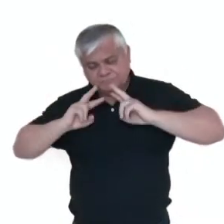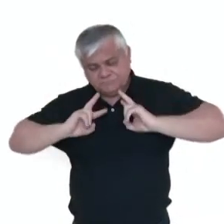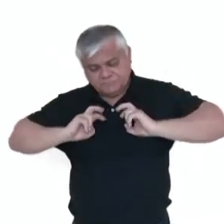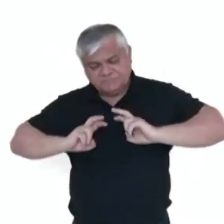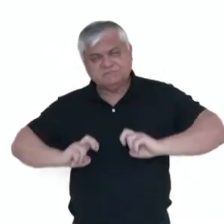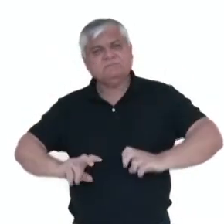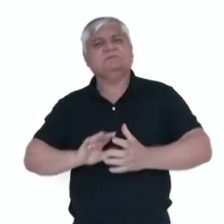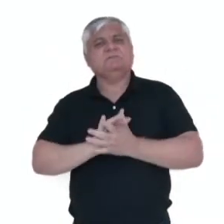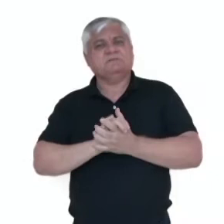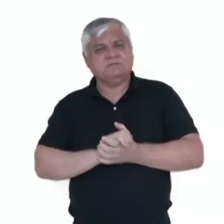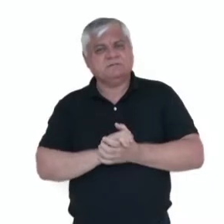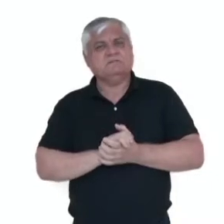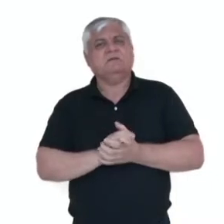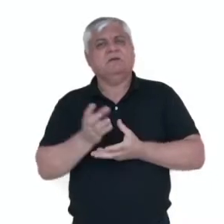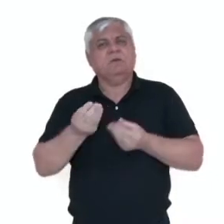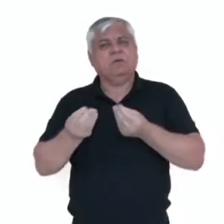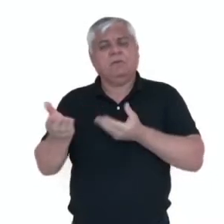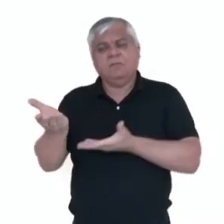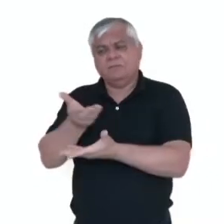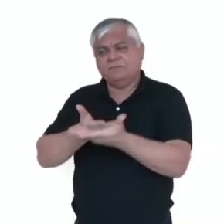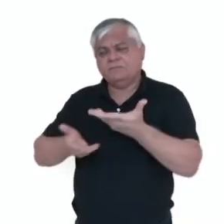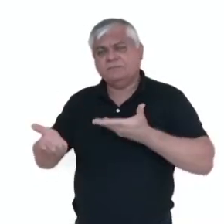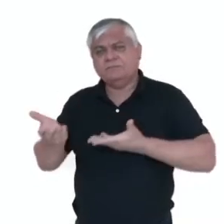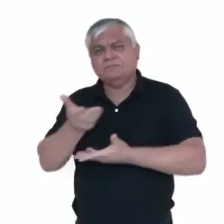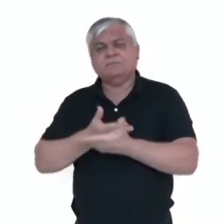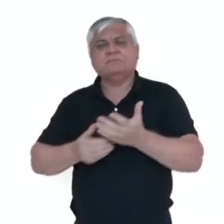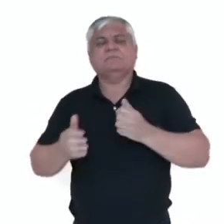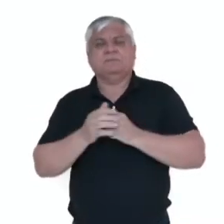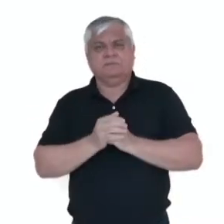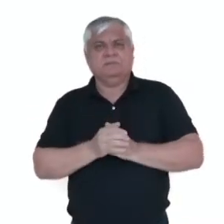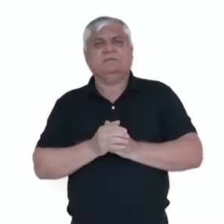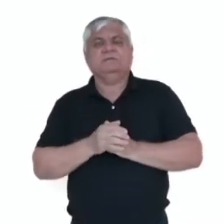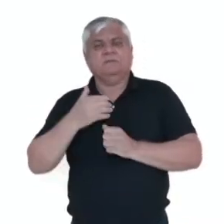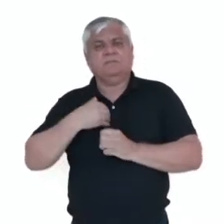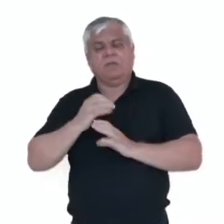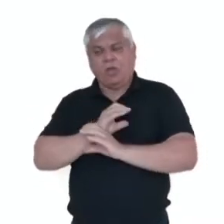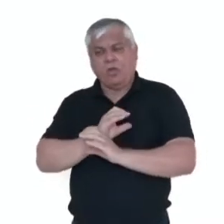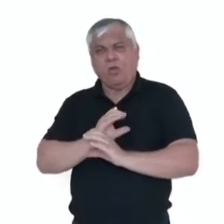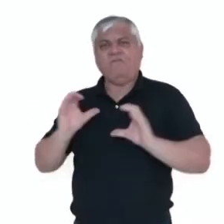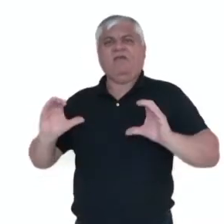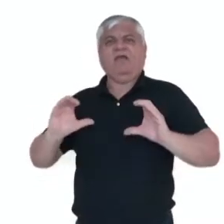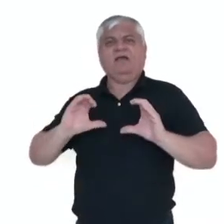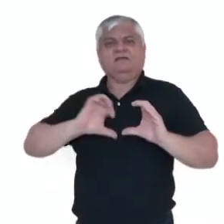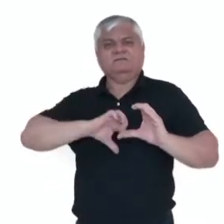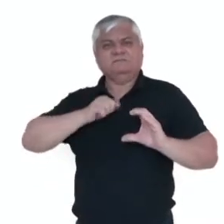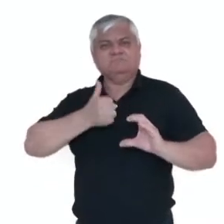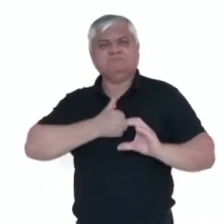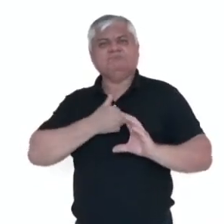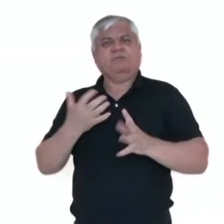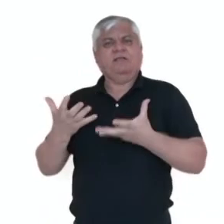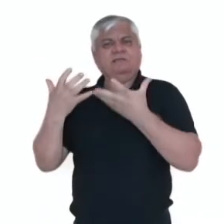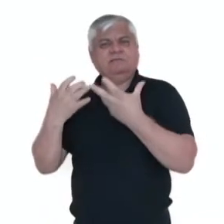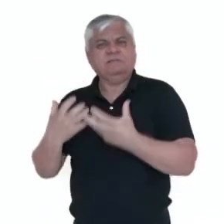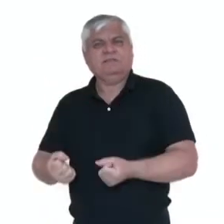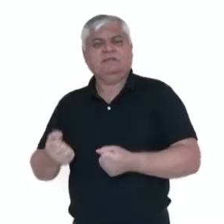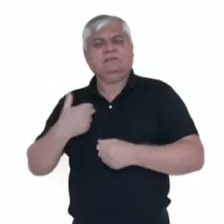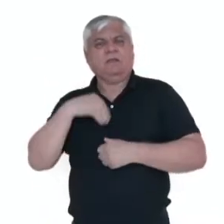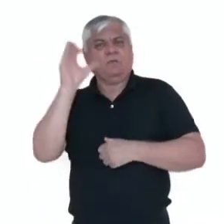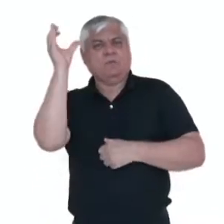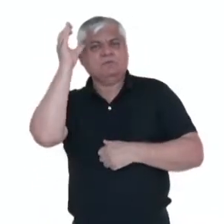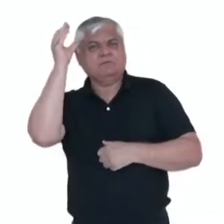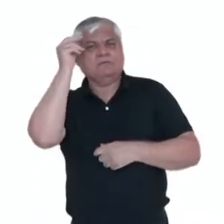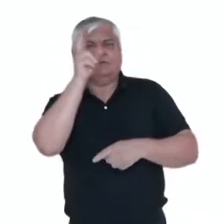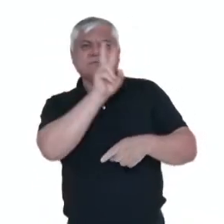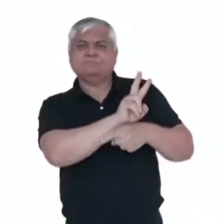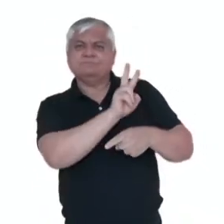nossa forma de se relacionar, aumentando a autoconfiança, aprendemos a ser mais sustentáveis,